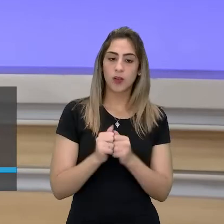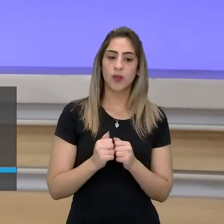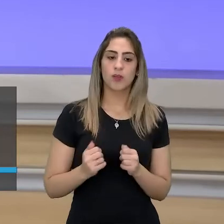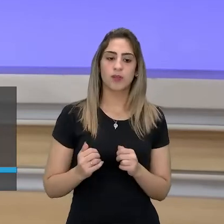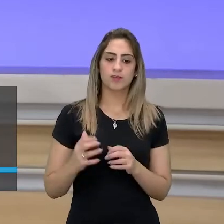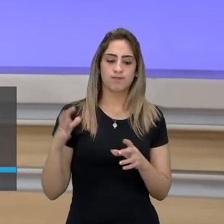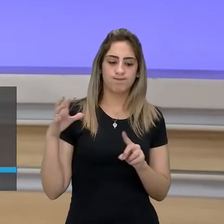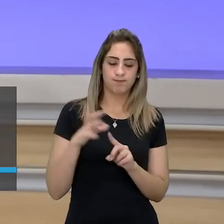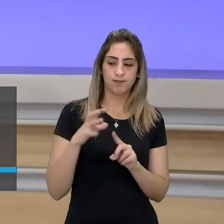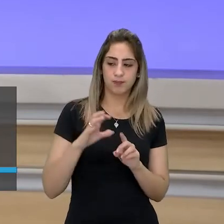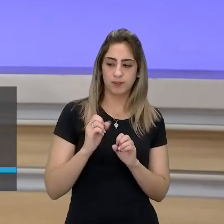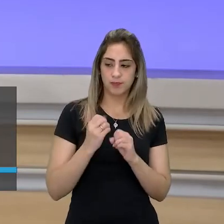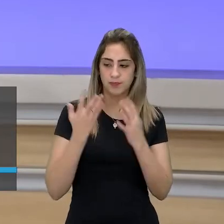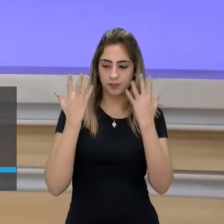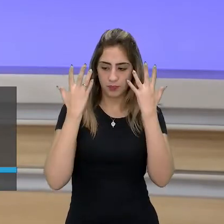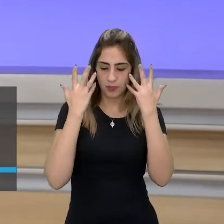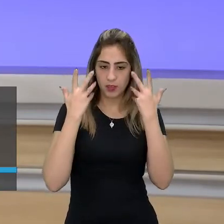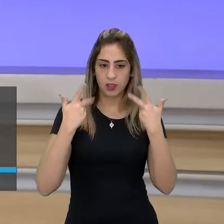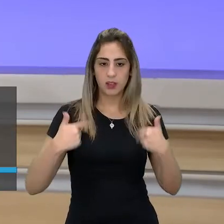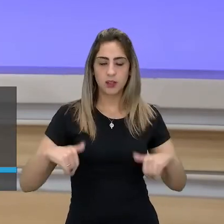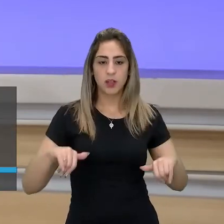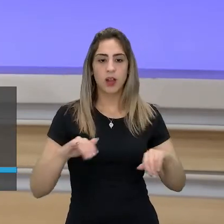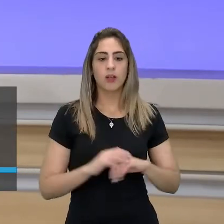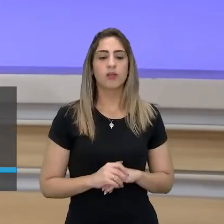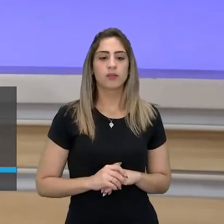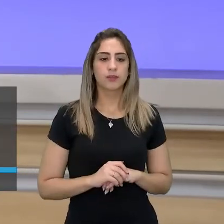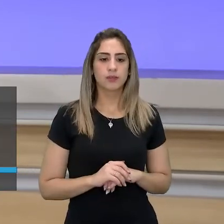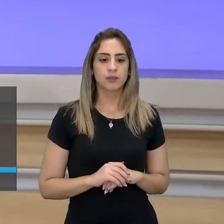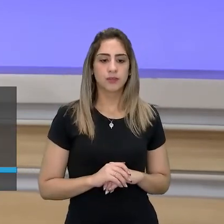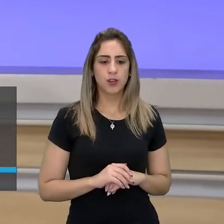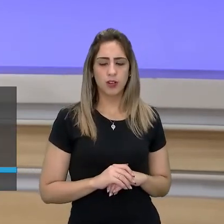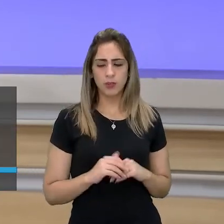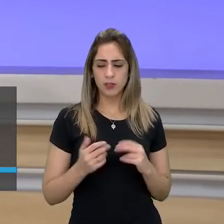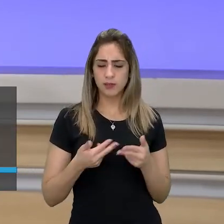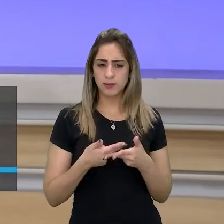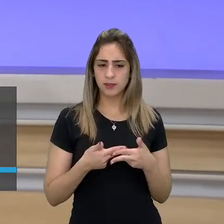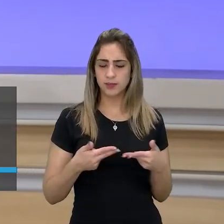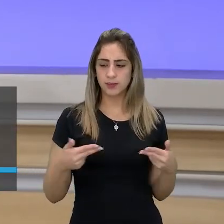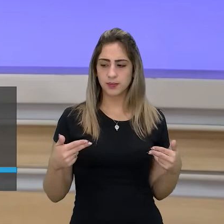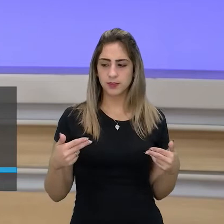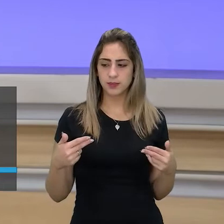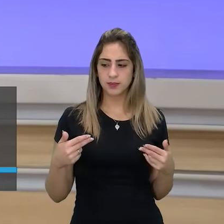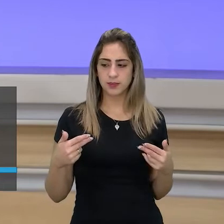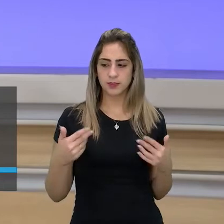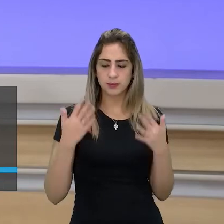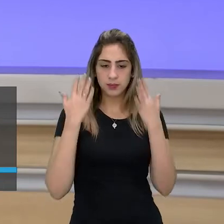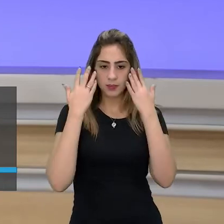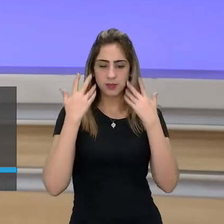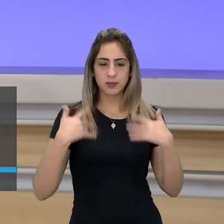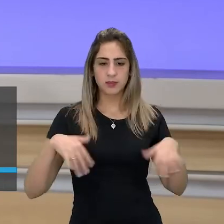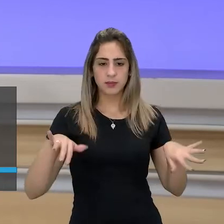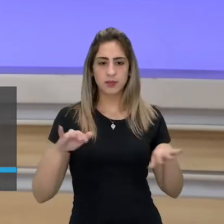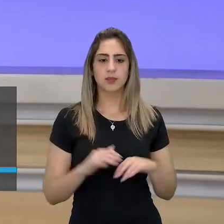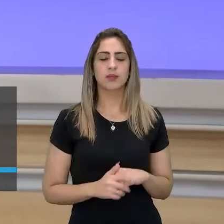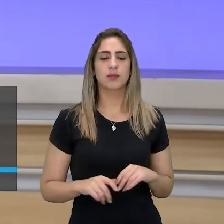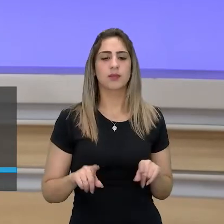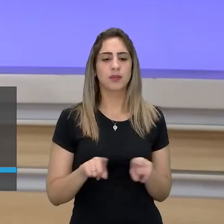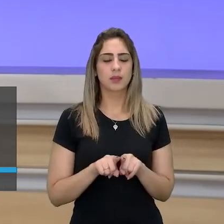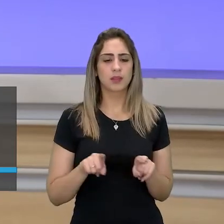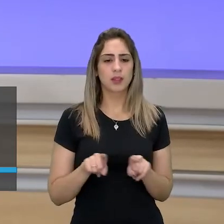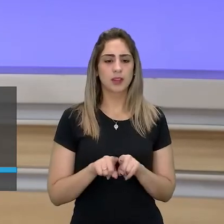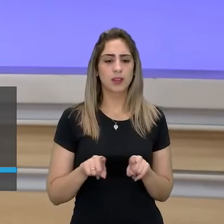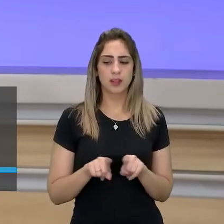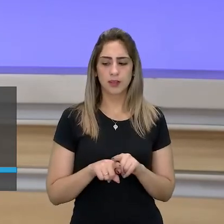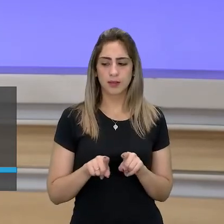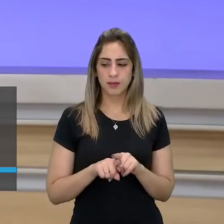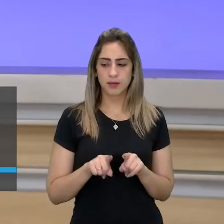de conservação com menor acesso, né, principalmente da ação humana. E também a gente